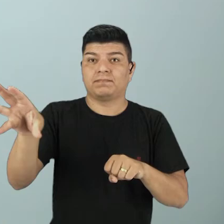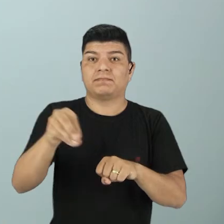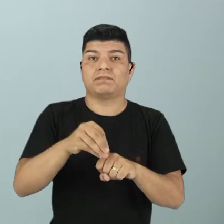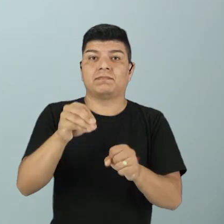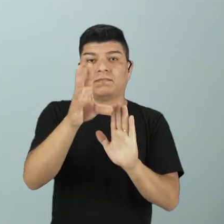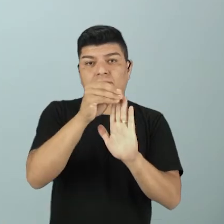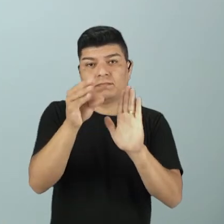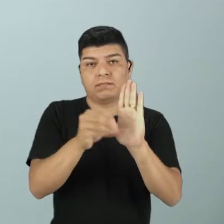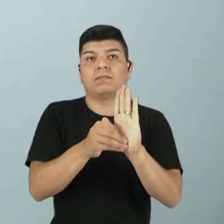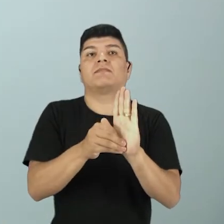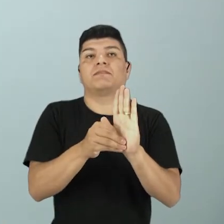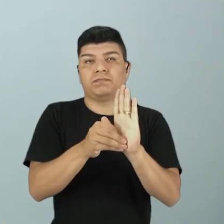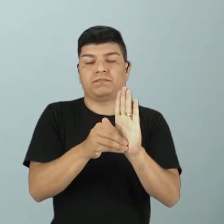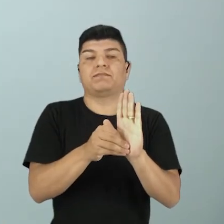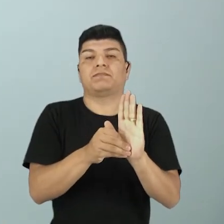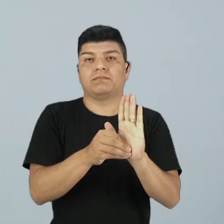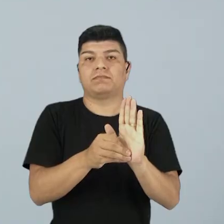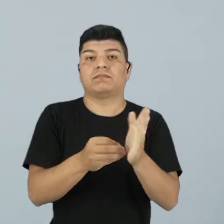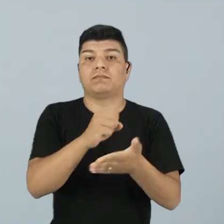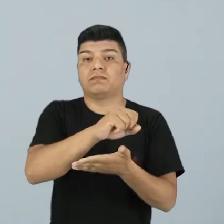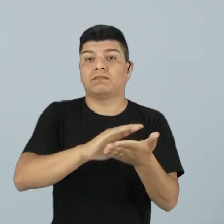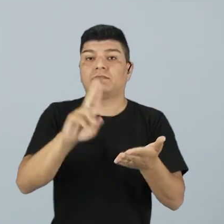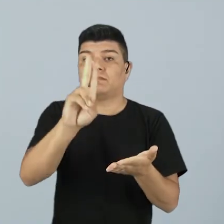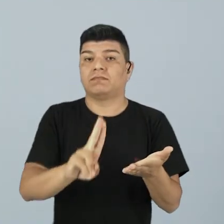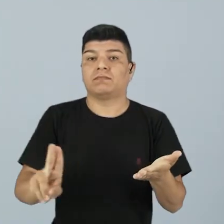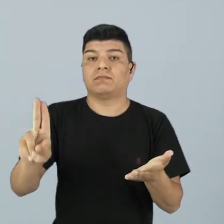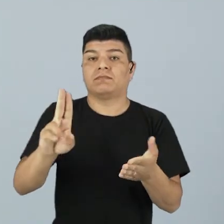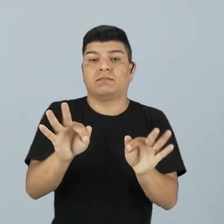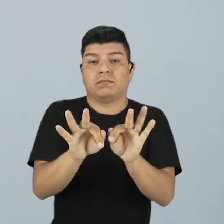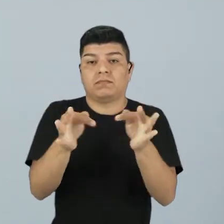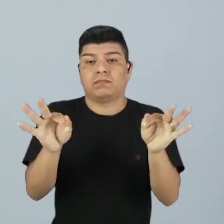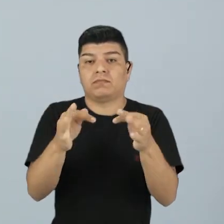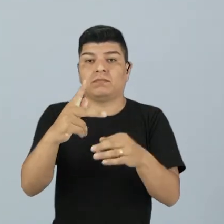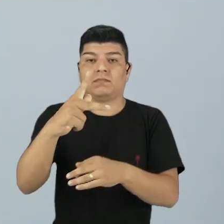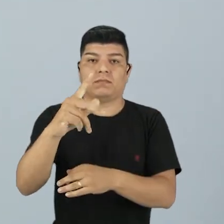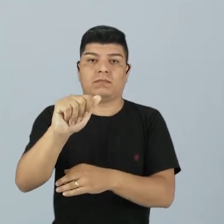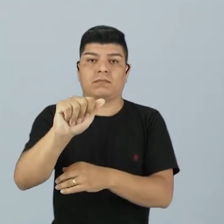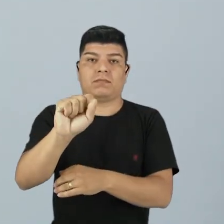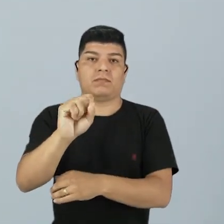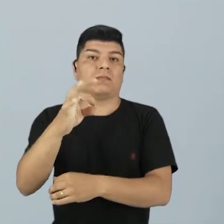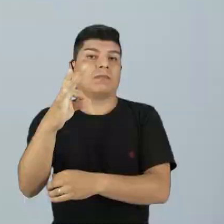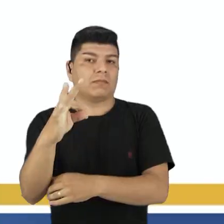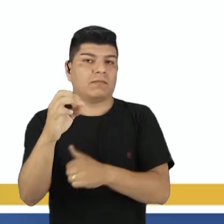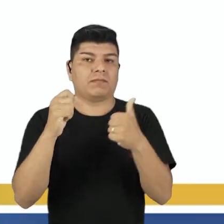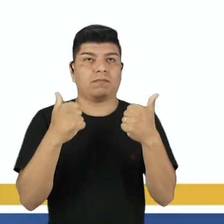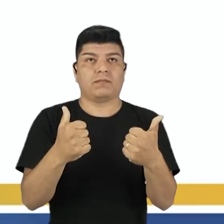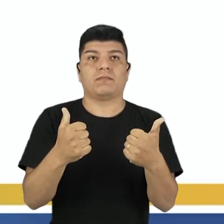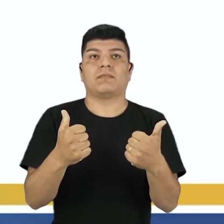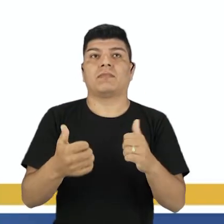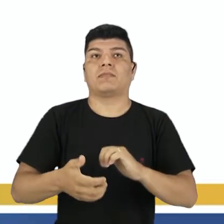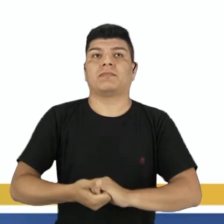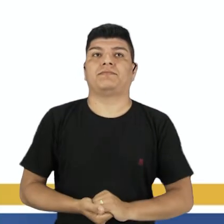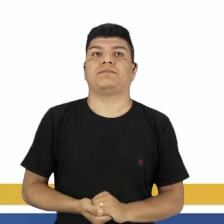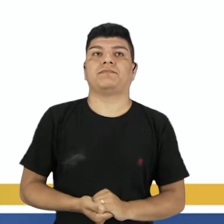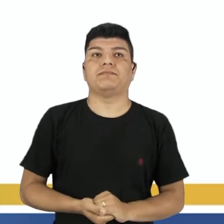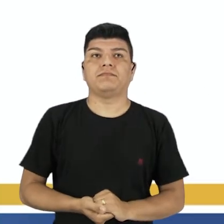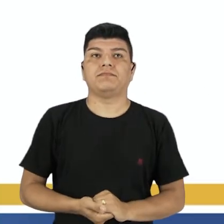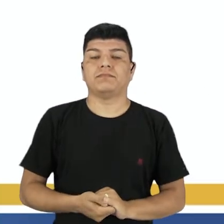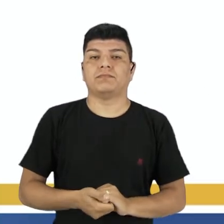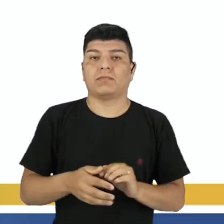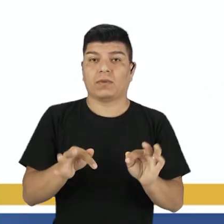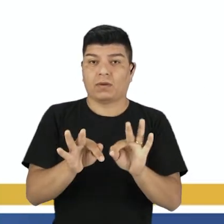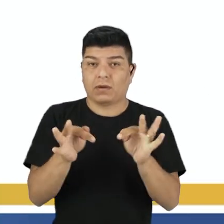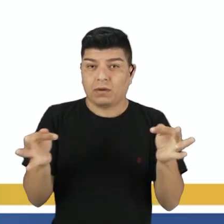esse conteúdo. O nosso exercising vai trabalhar com o Simple Past, que a gente acabou de ver, claro. Então vamos lá. O exercising diz: